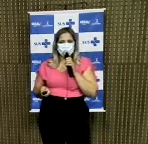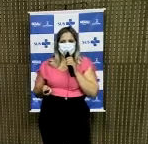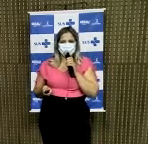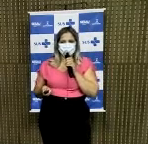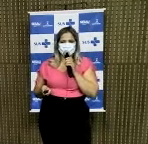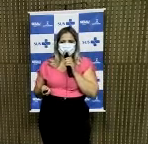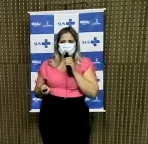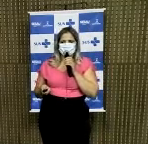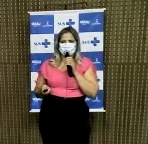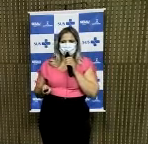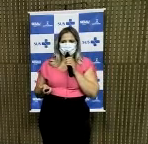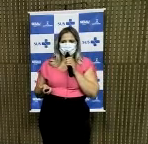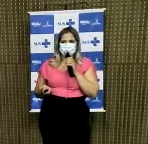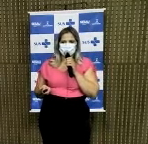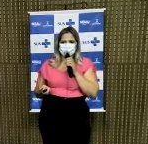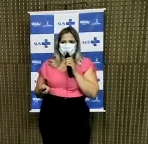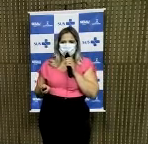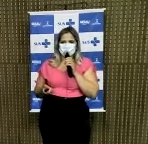melhorar.